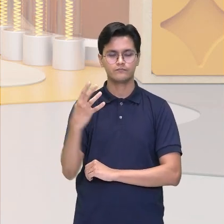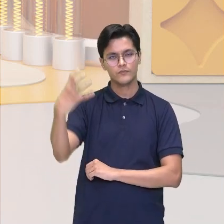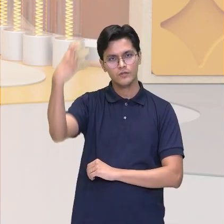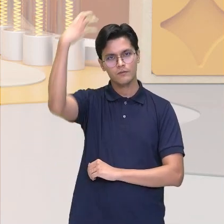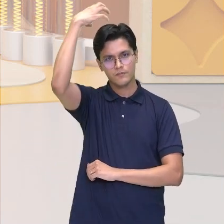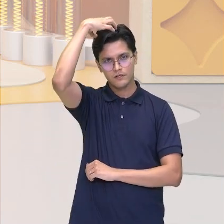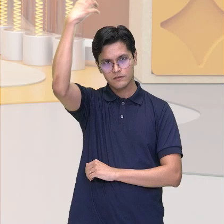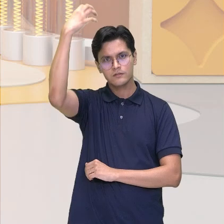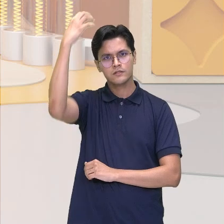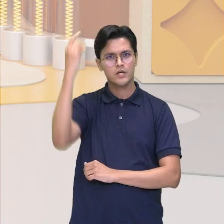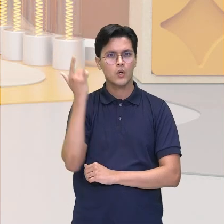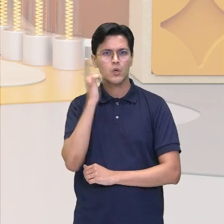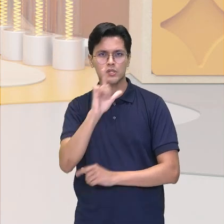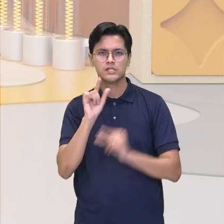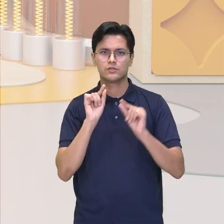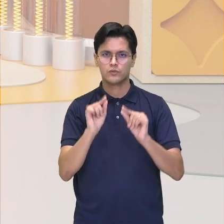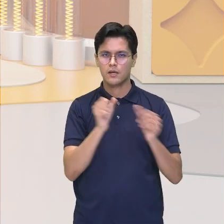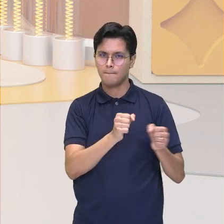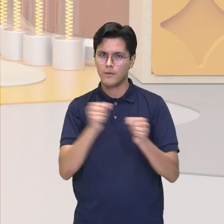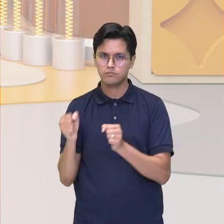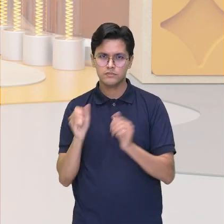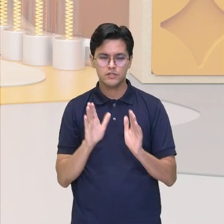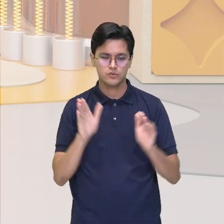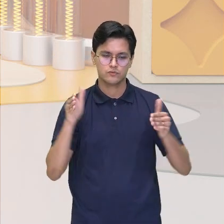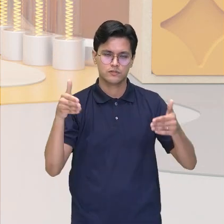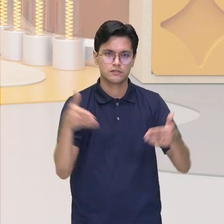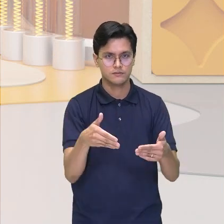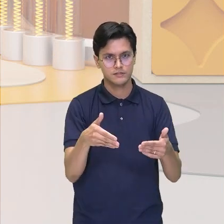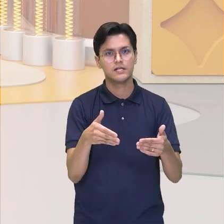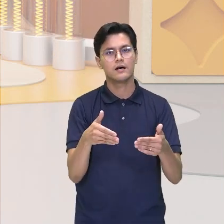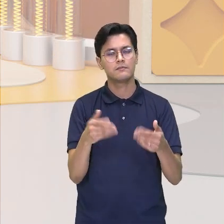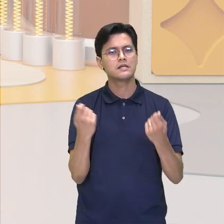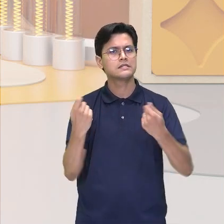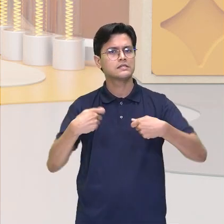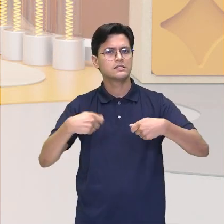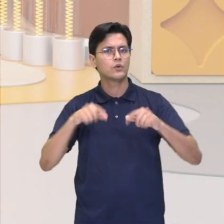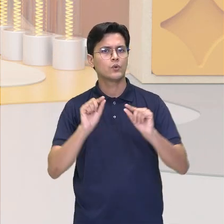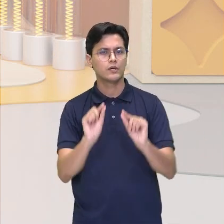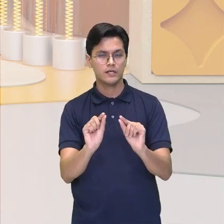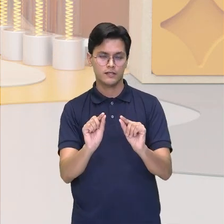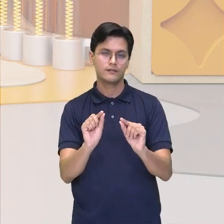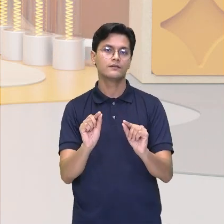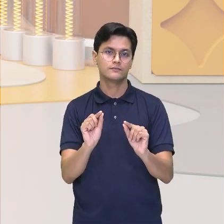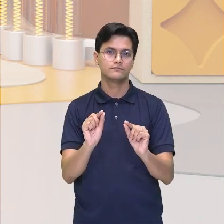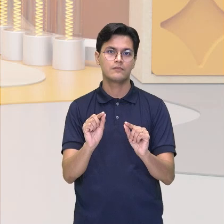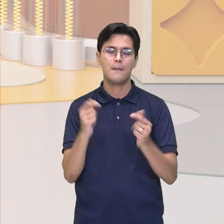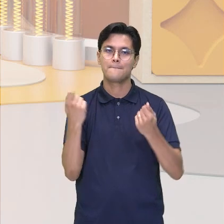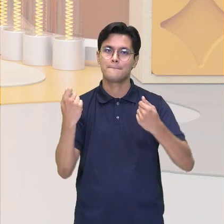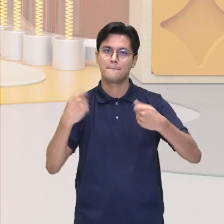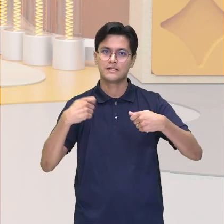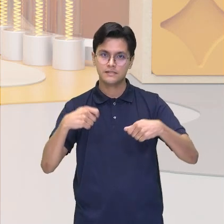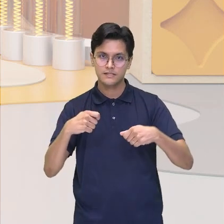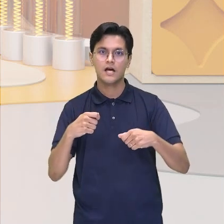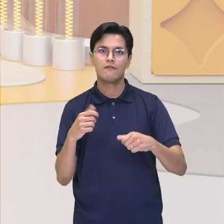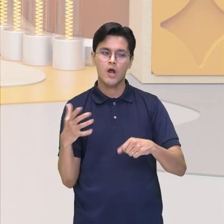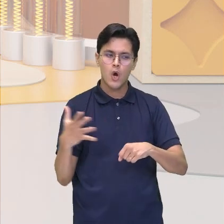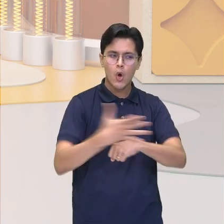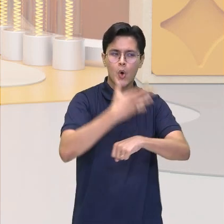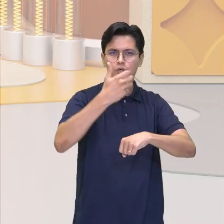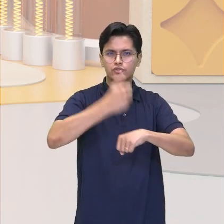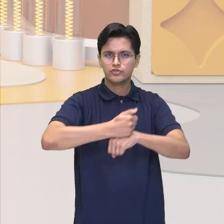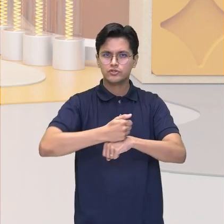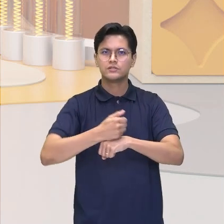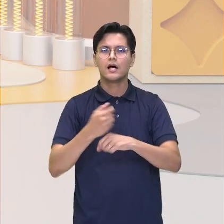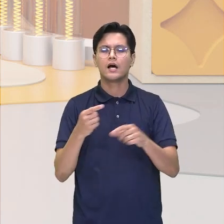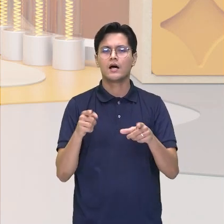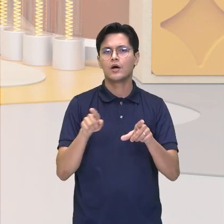consiga centralizar o poder sobre si, ela precisava conquistar a